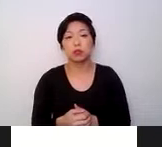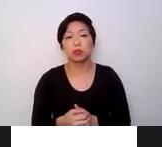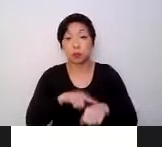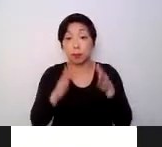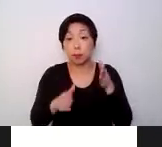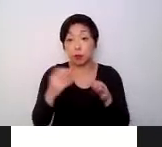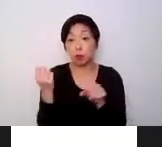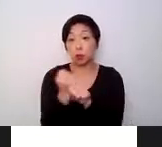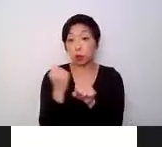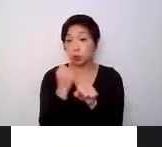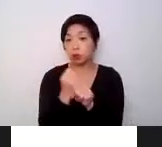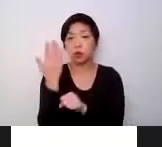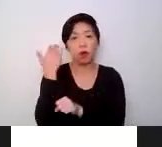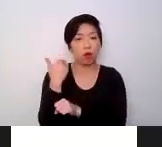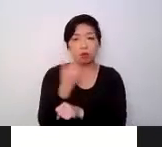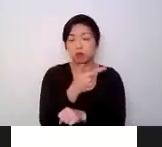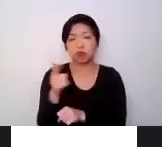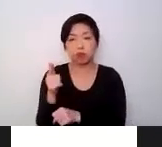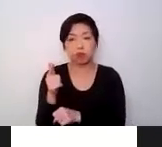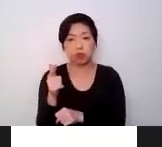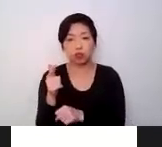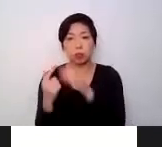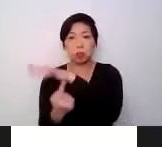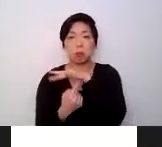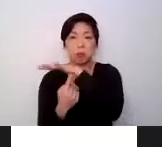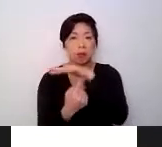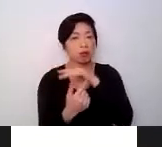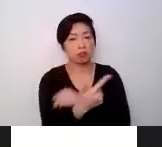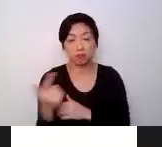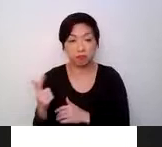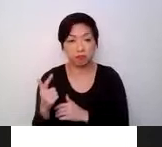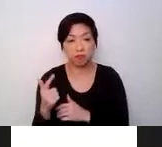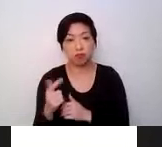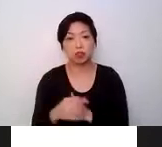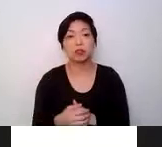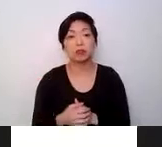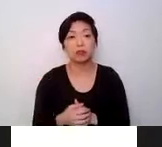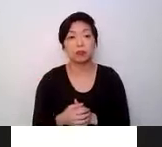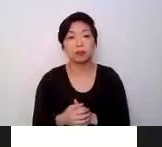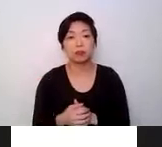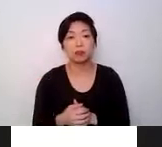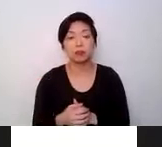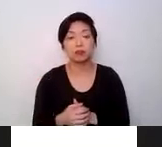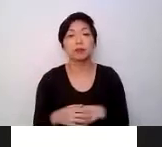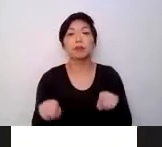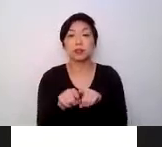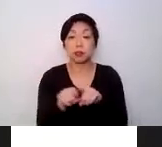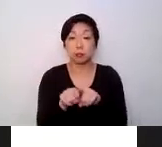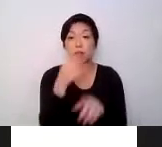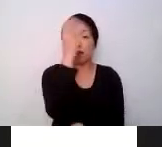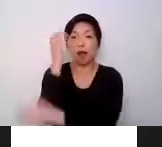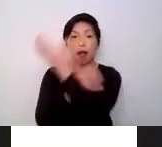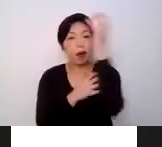construção não existia tanta praça, que está em volta da biblioteca, que é a Praça Dom José Gaspar, quanto a massa arbórea e os